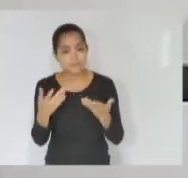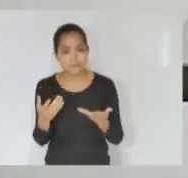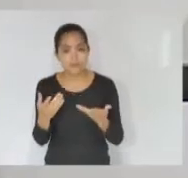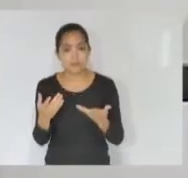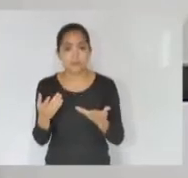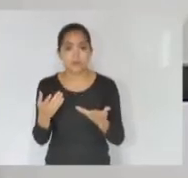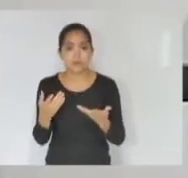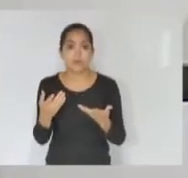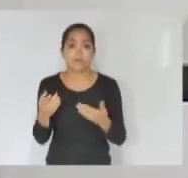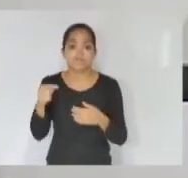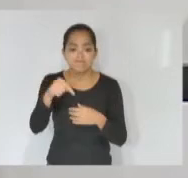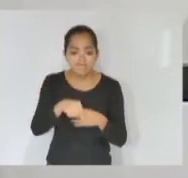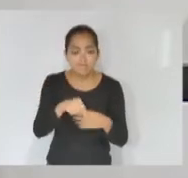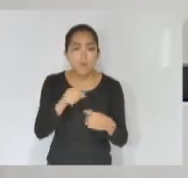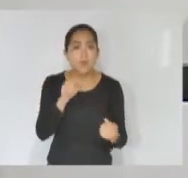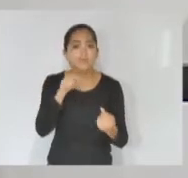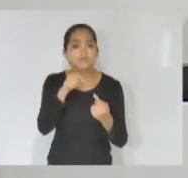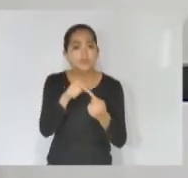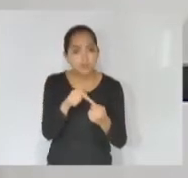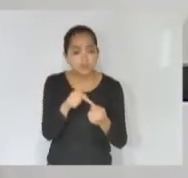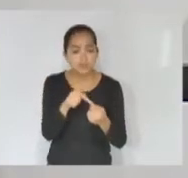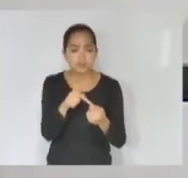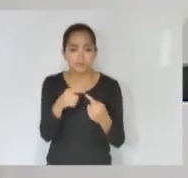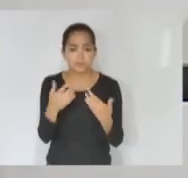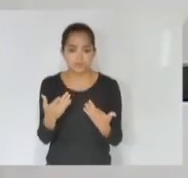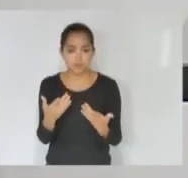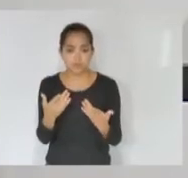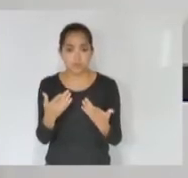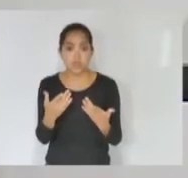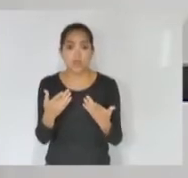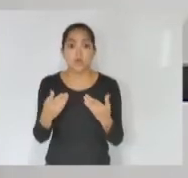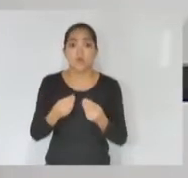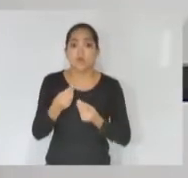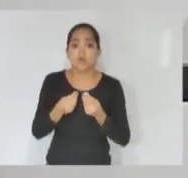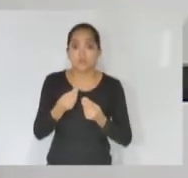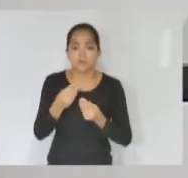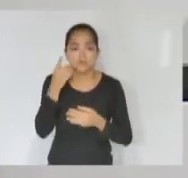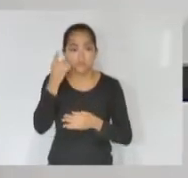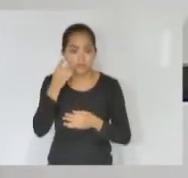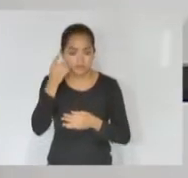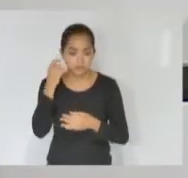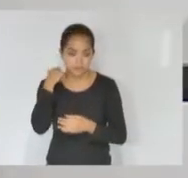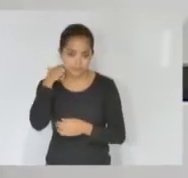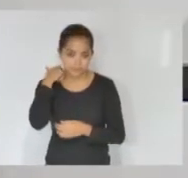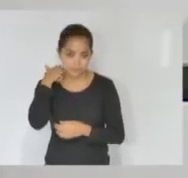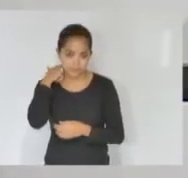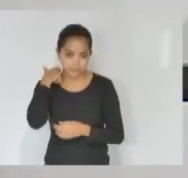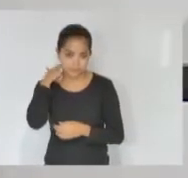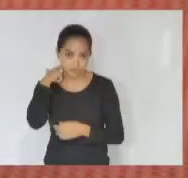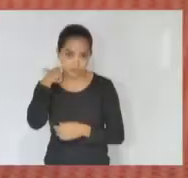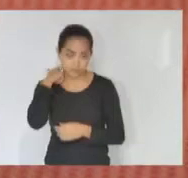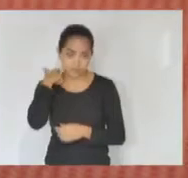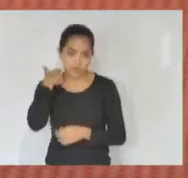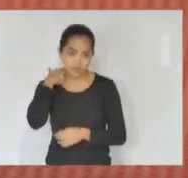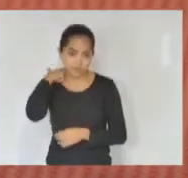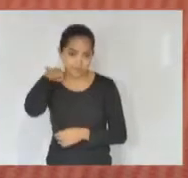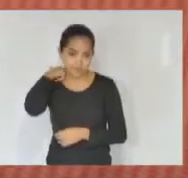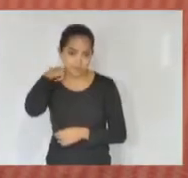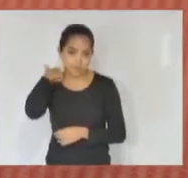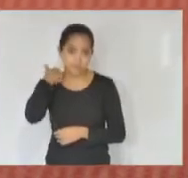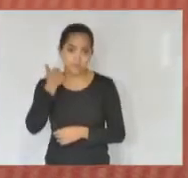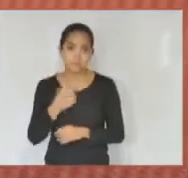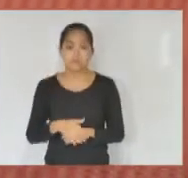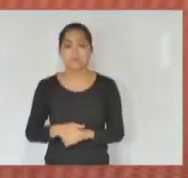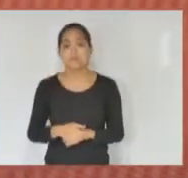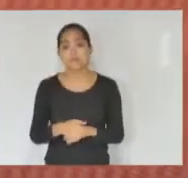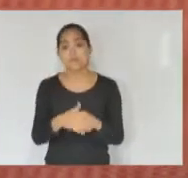são feitos e de que tipo de deputados serão. Uma parte, deputado Lima. Deputado Bruno, faço coro